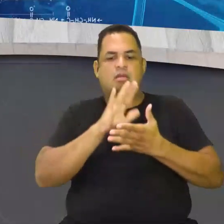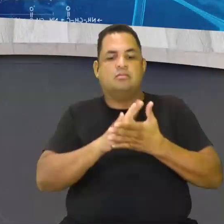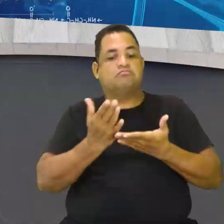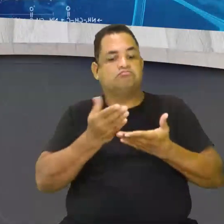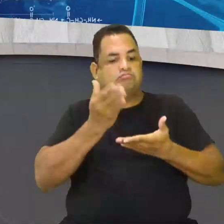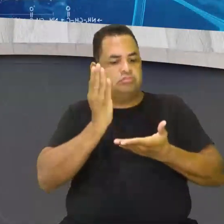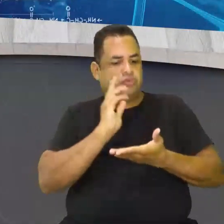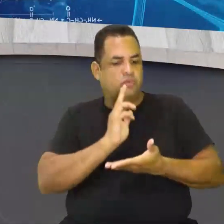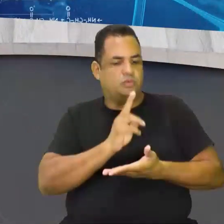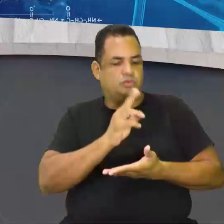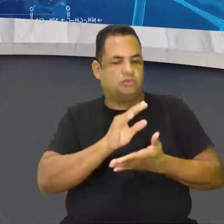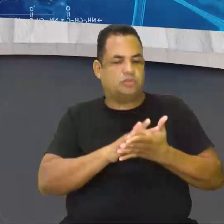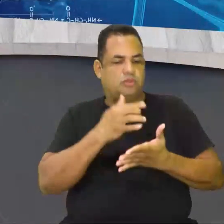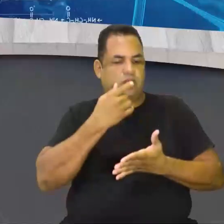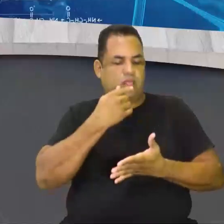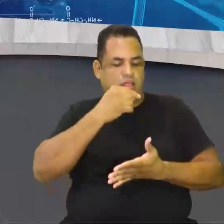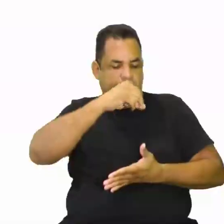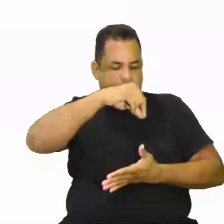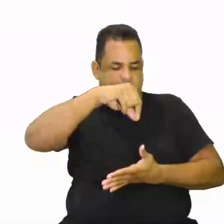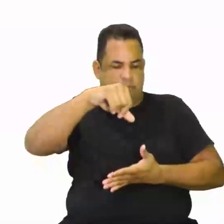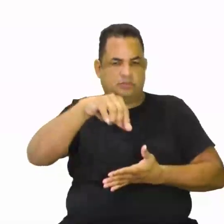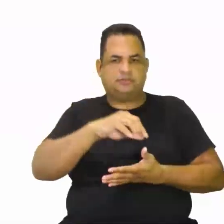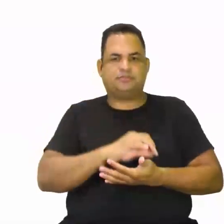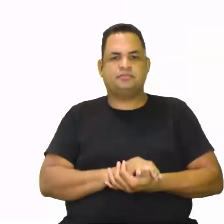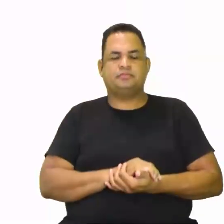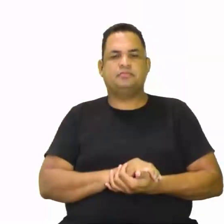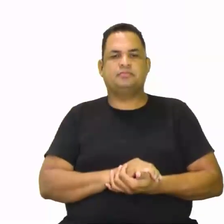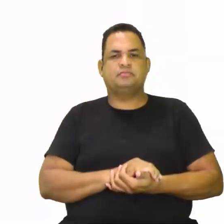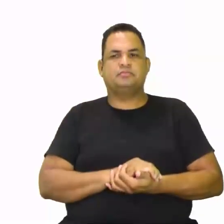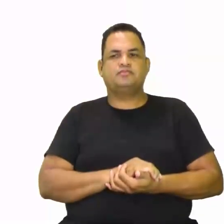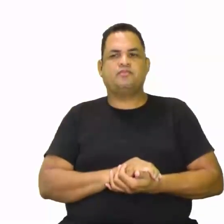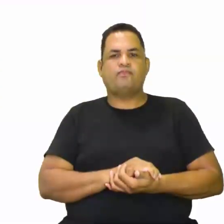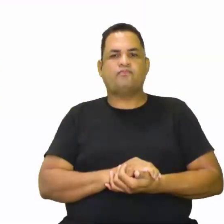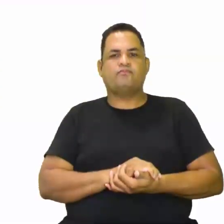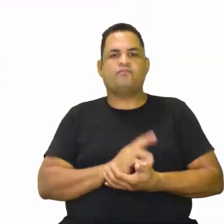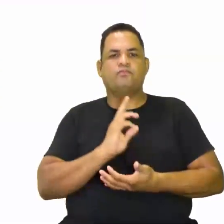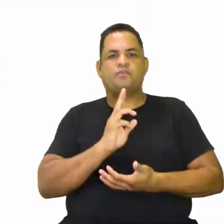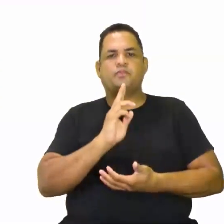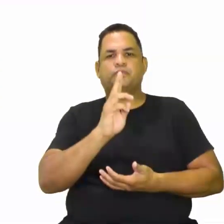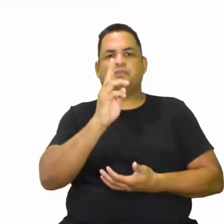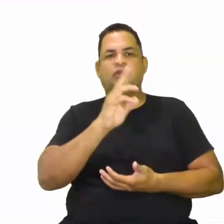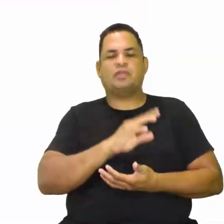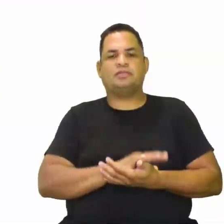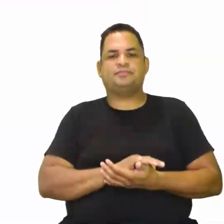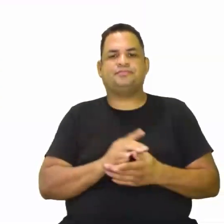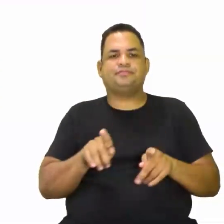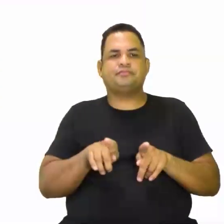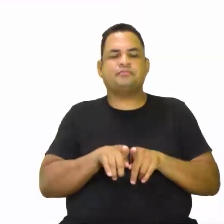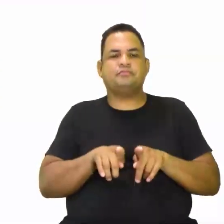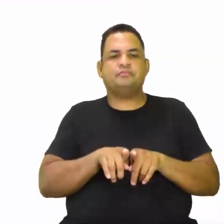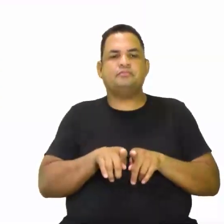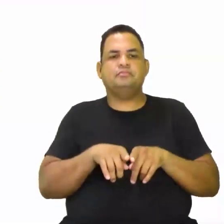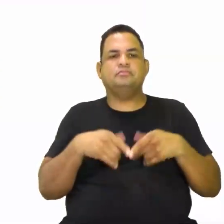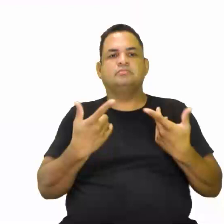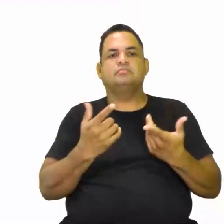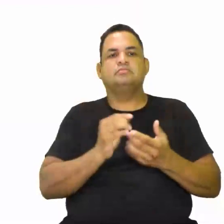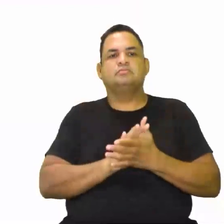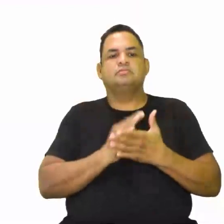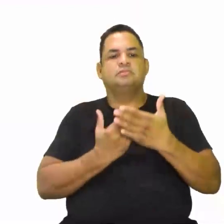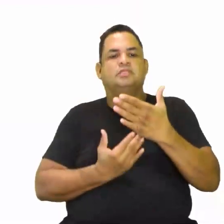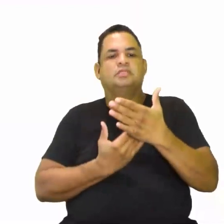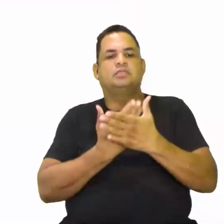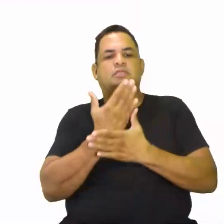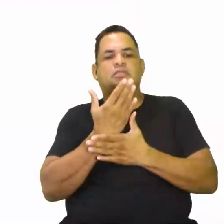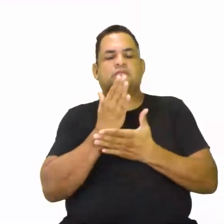fica, beleza? E aí, vamos continuar, porque além da destilação